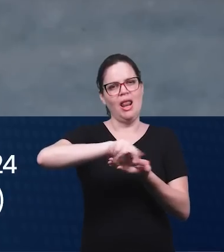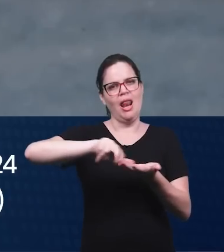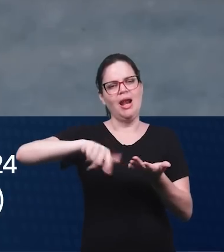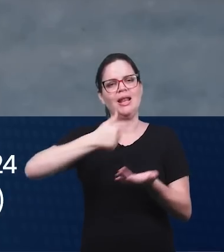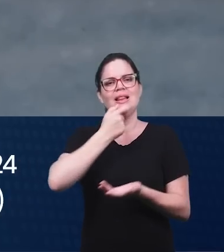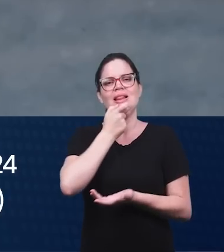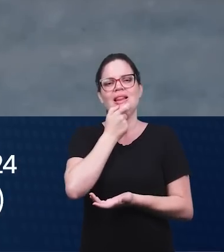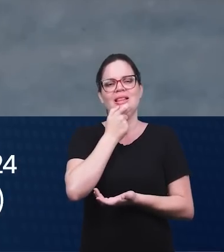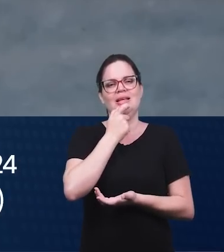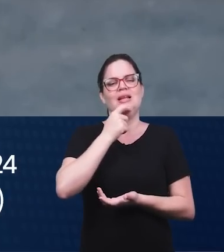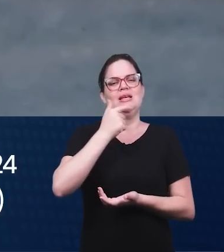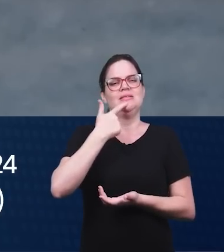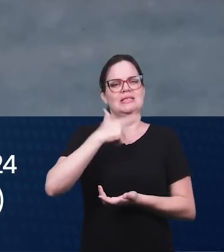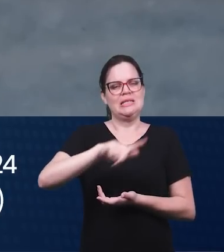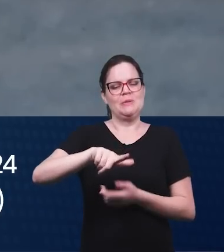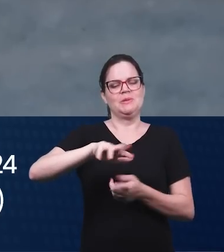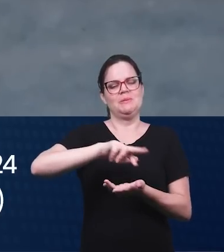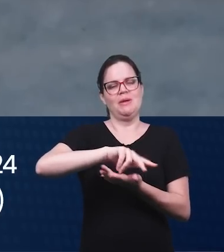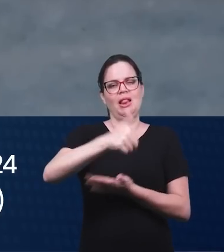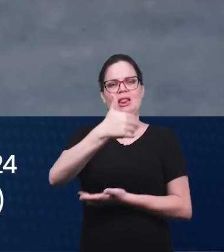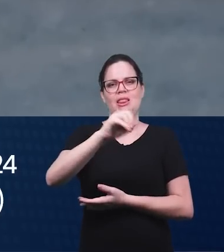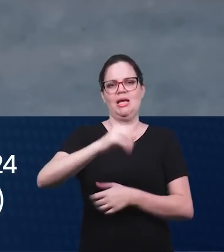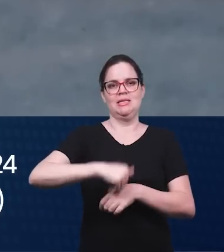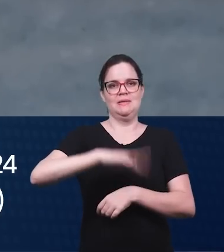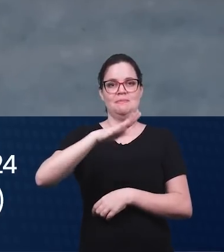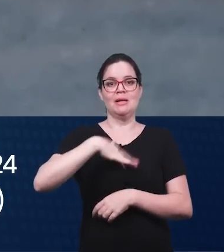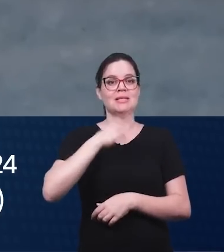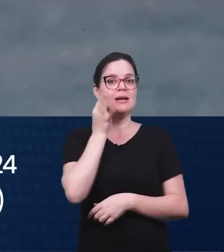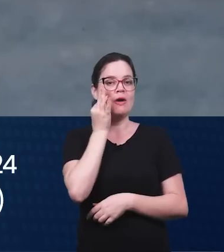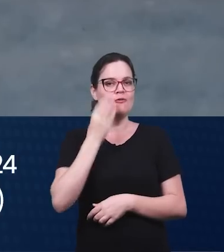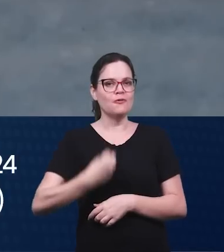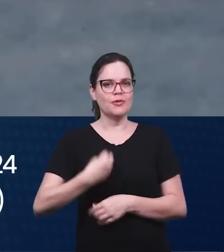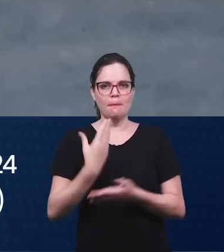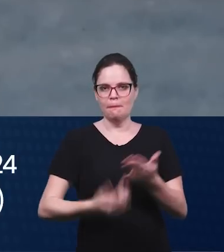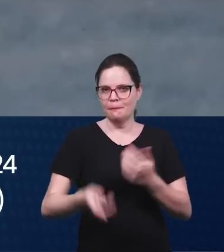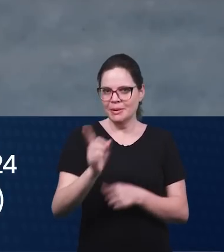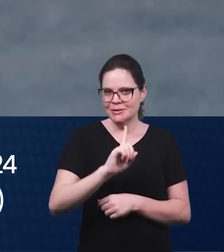em mais de 10 idiomas, ao vivo, e você não pode